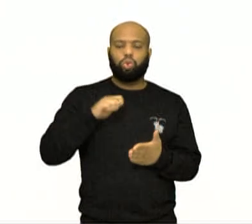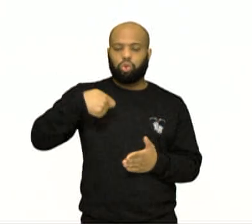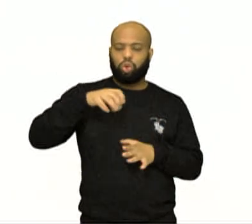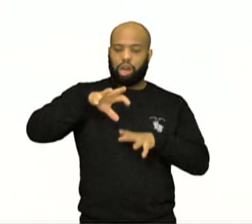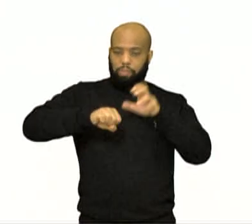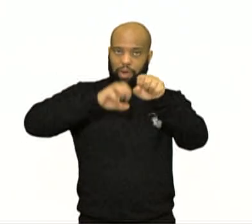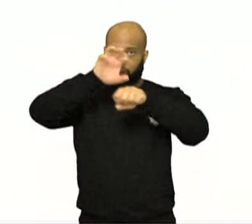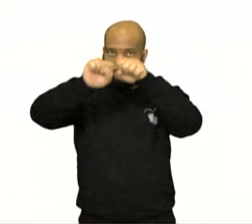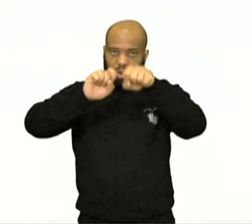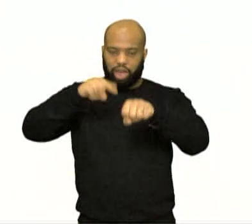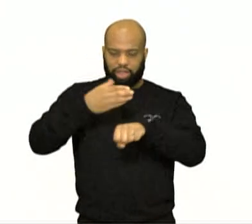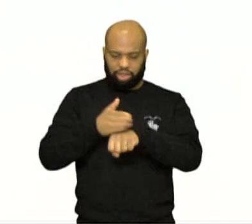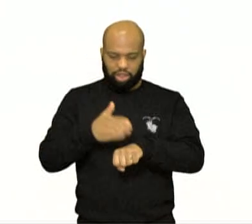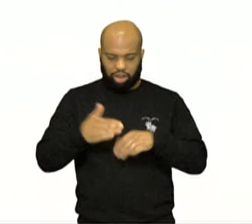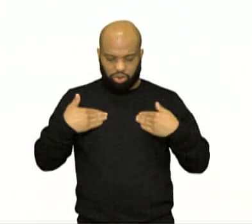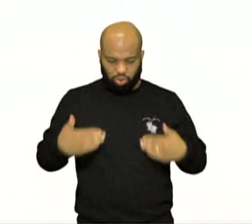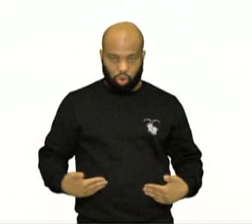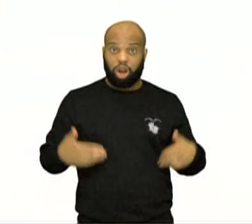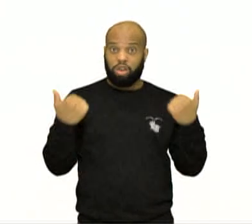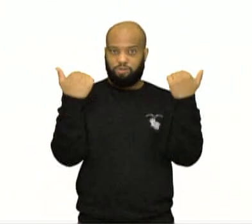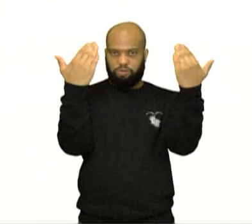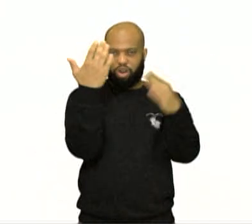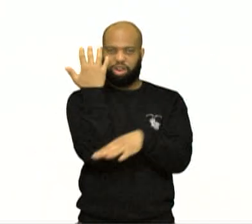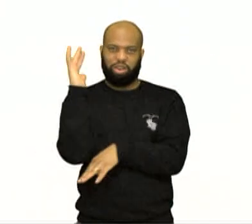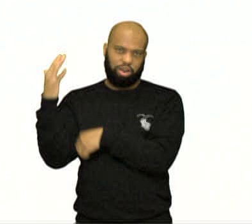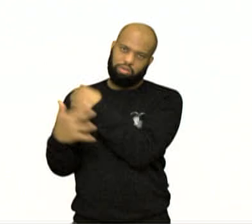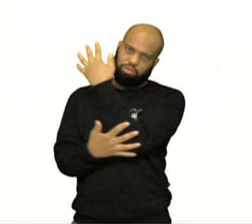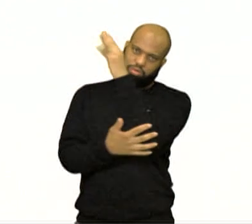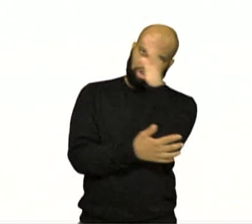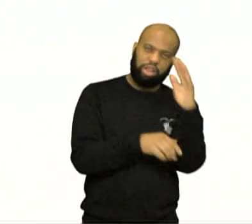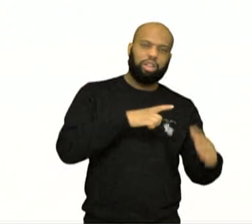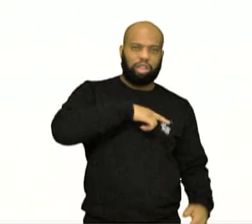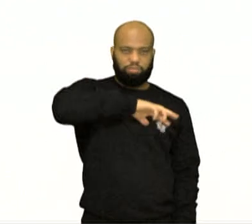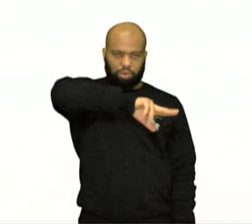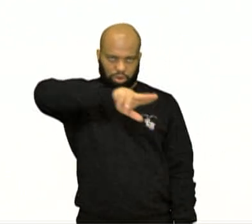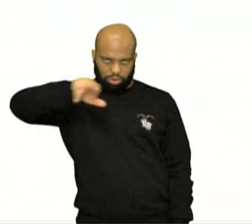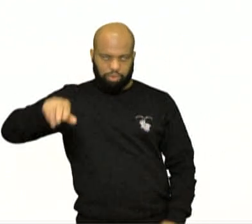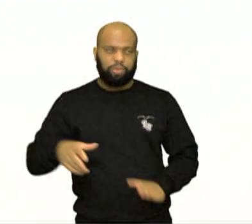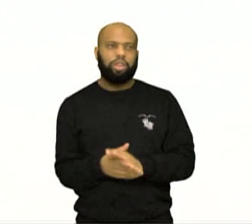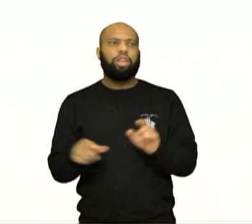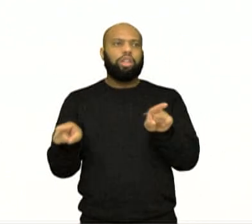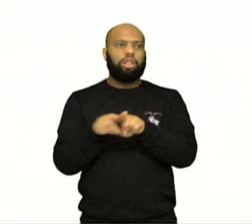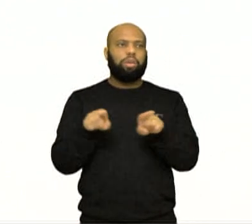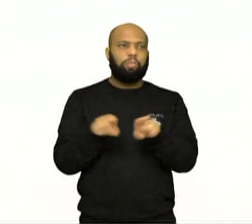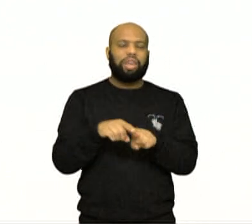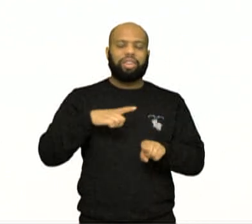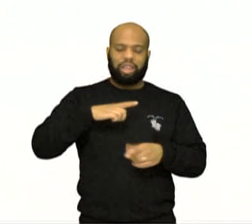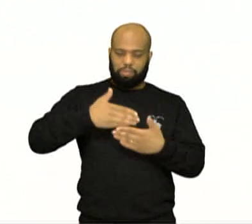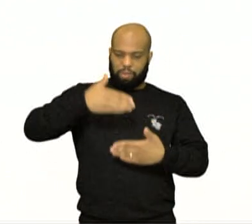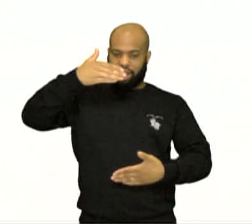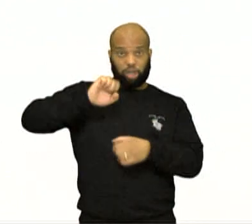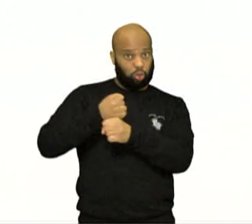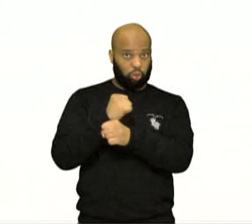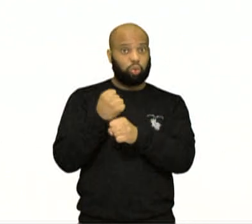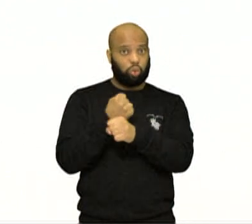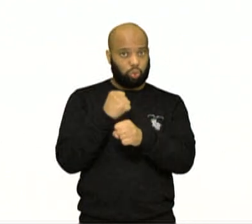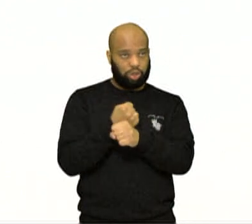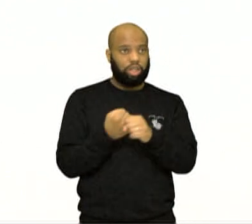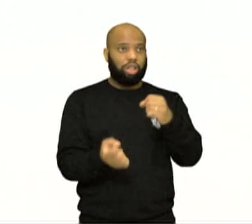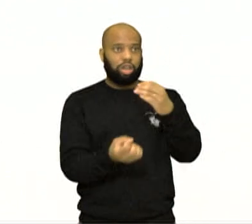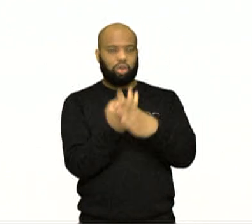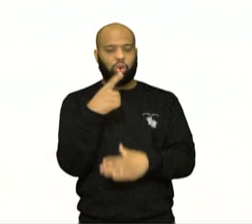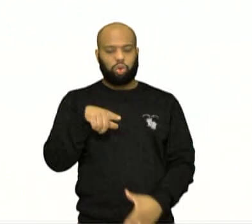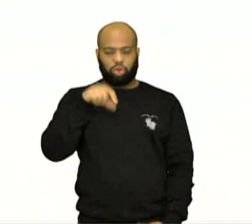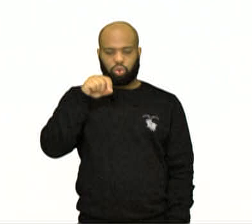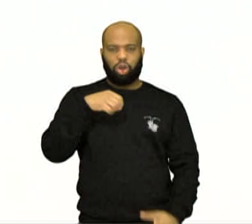uma prática corporal de aventura com diferentes modalidades. A escalada em paredes artificiais surgiu como uma opção